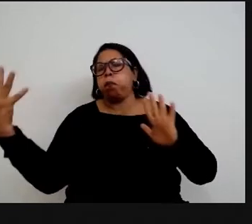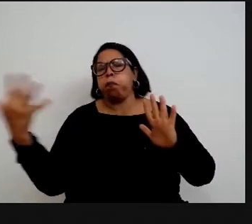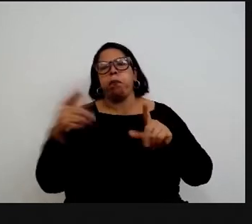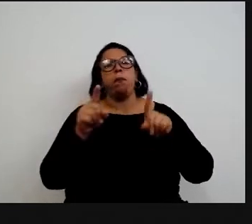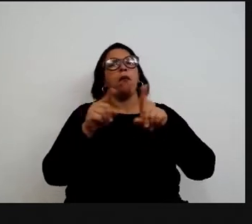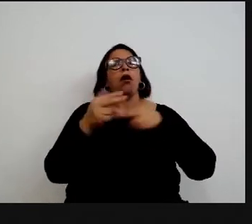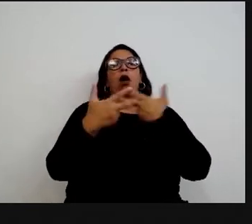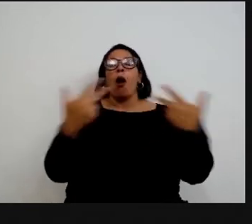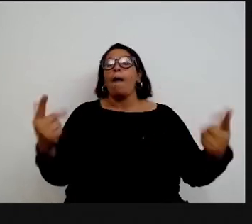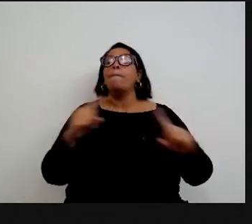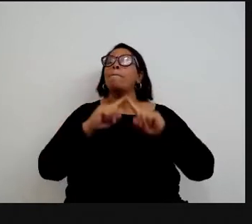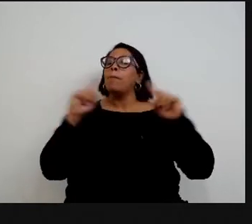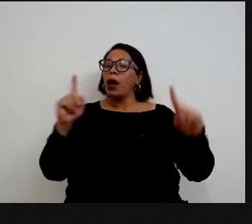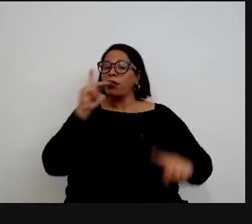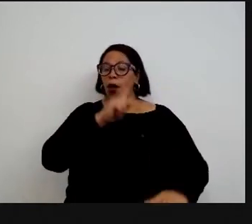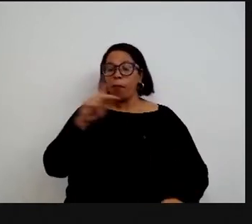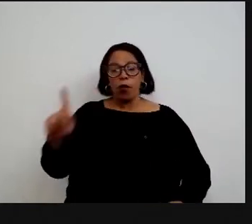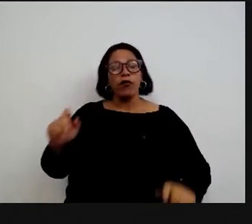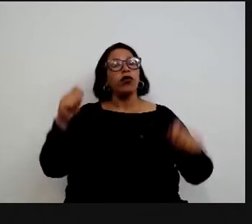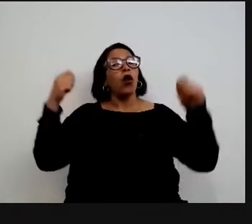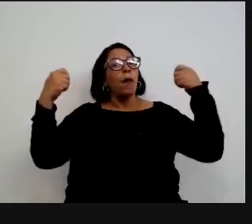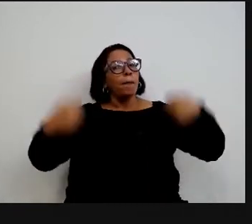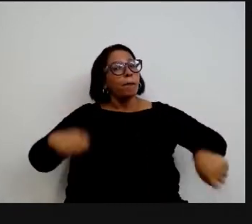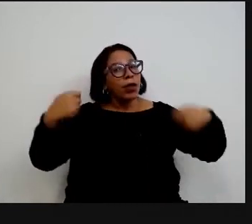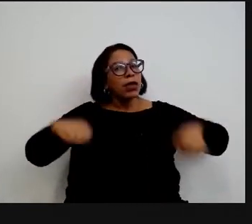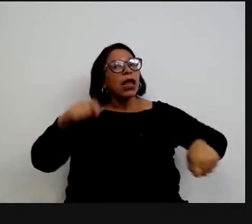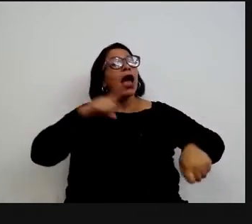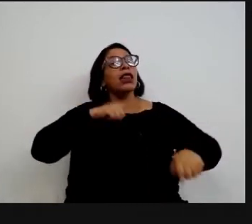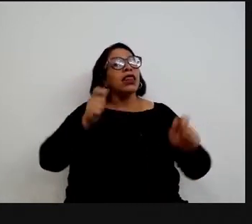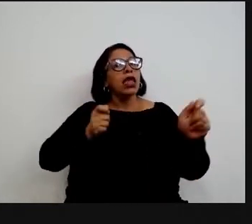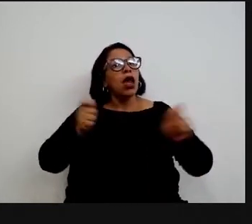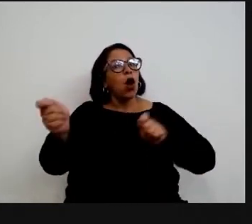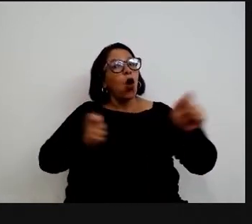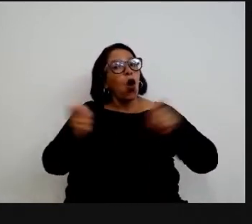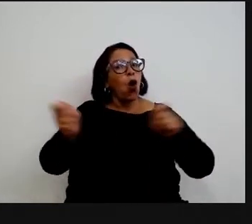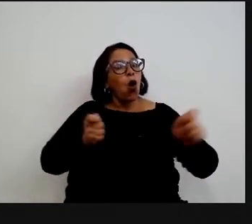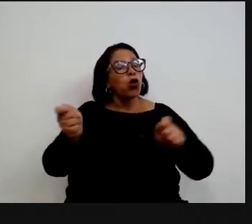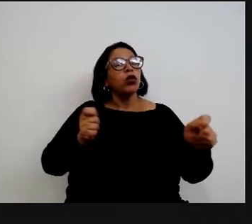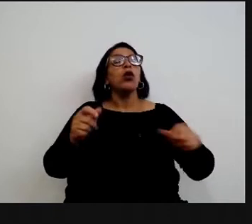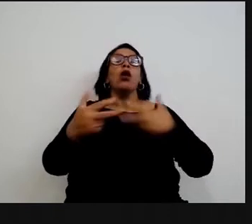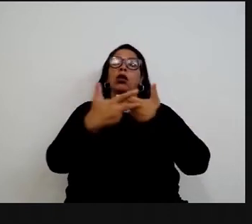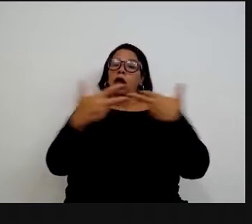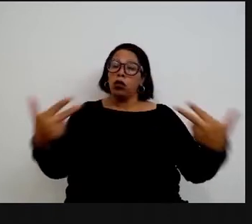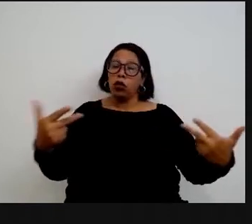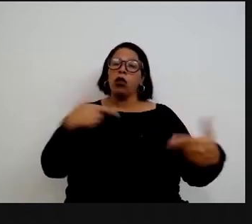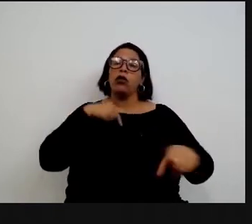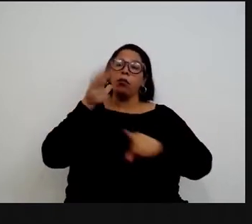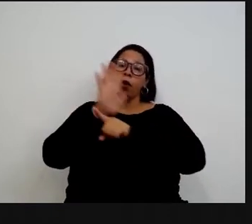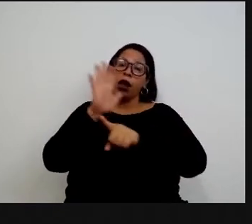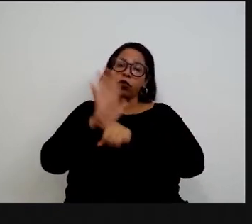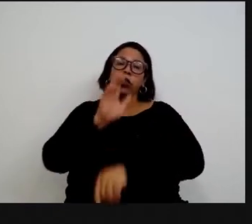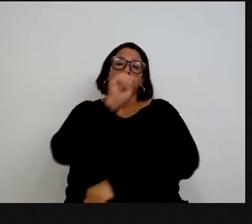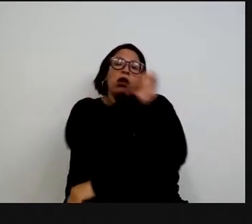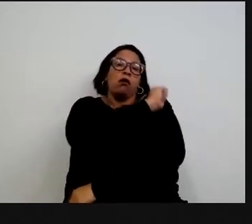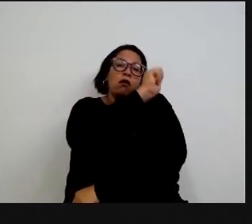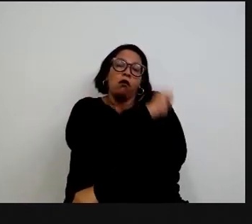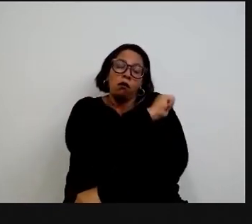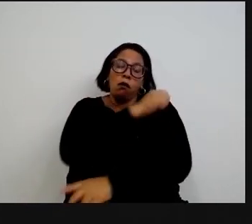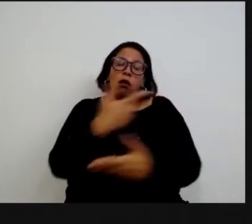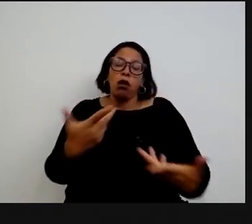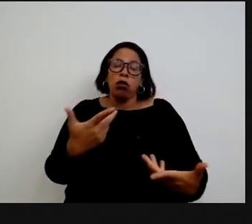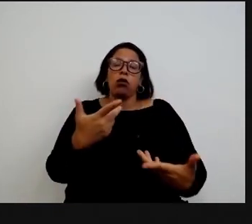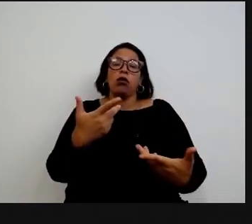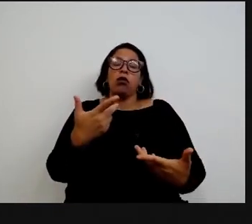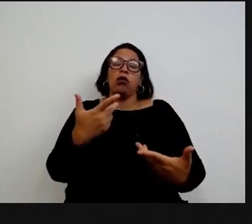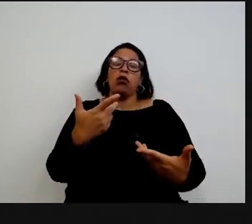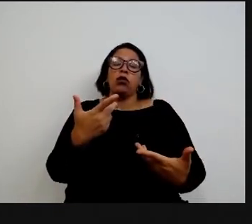um facilitador, que precisa ter esse domínio de tudo isso e conseguir ajudar os alunos